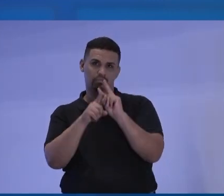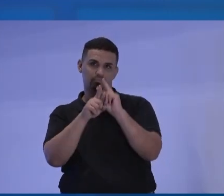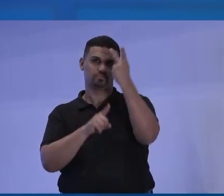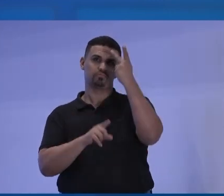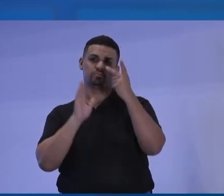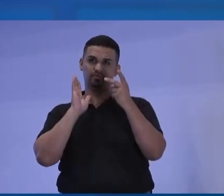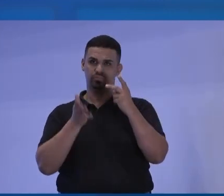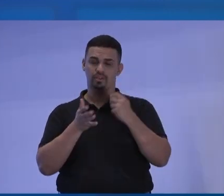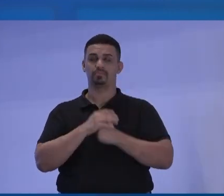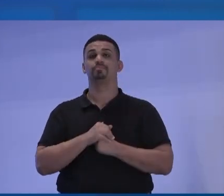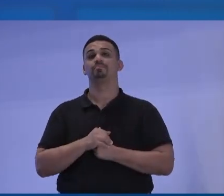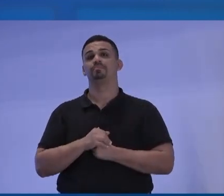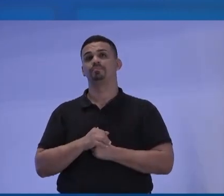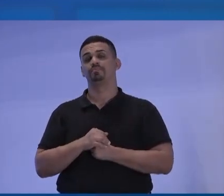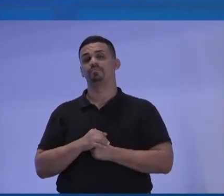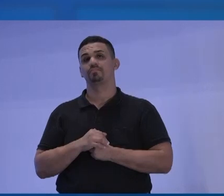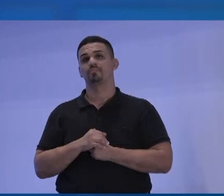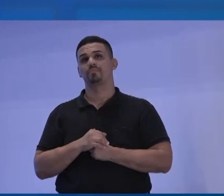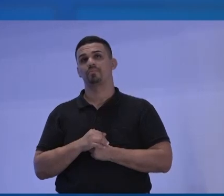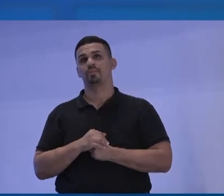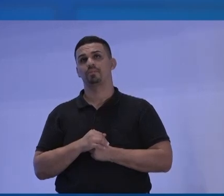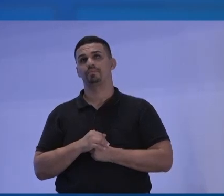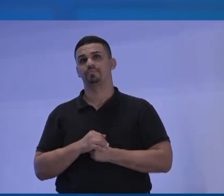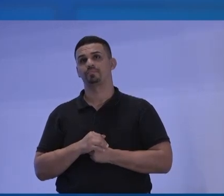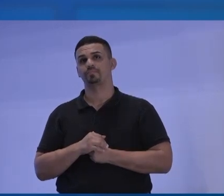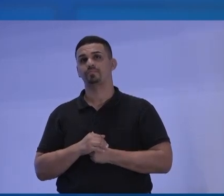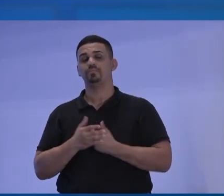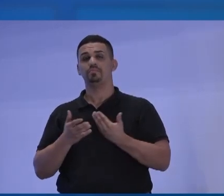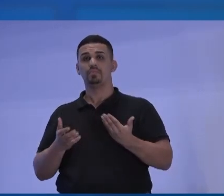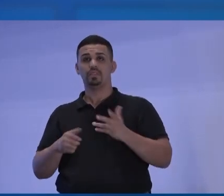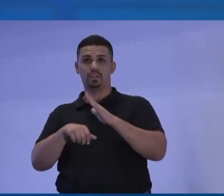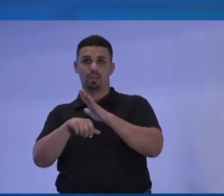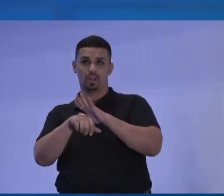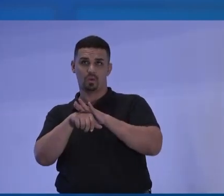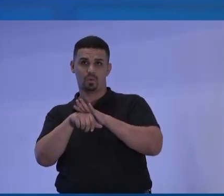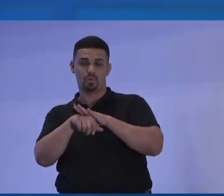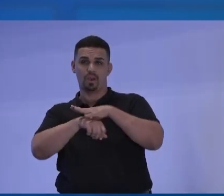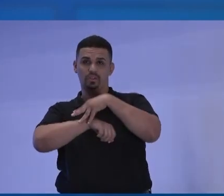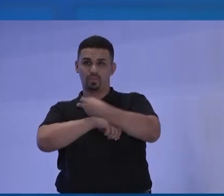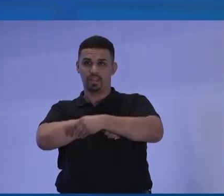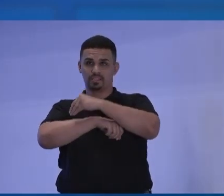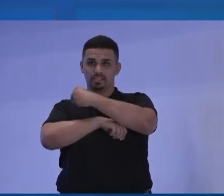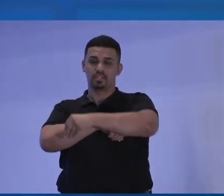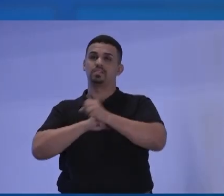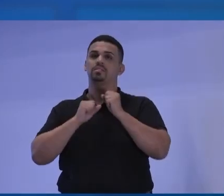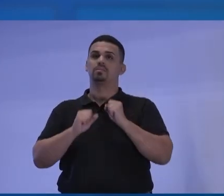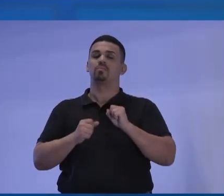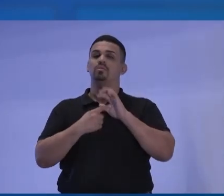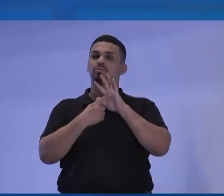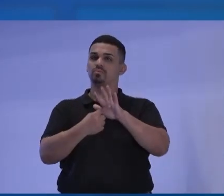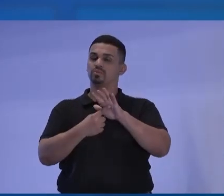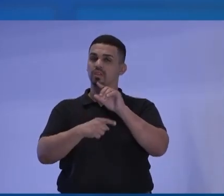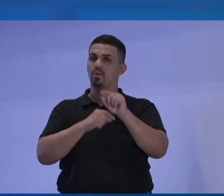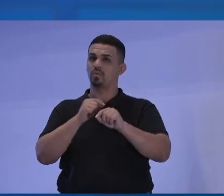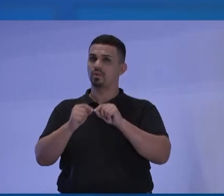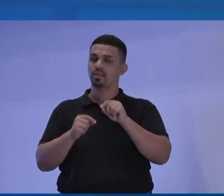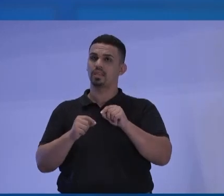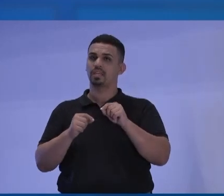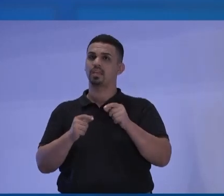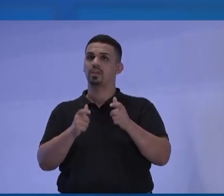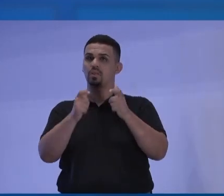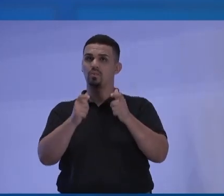Então, como se não bastasse, o próprio quadro da hanseníase pode mimetizar